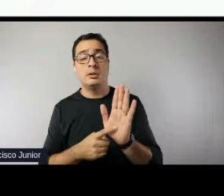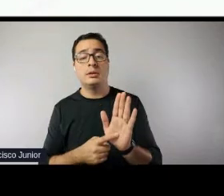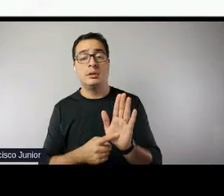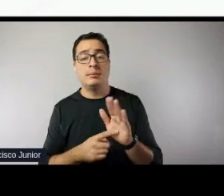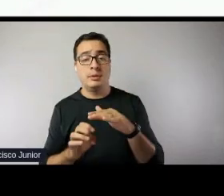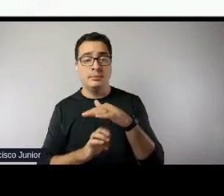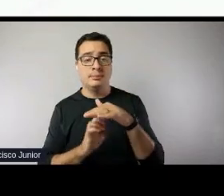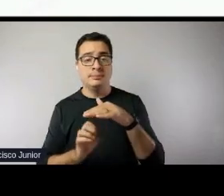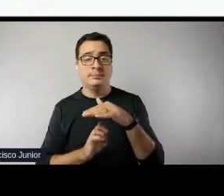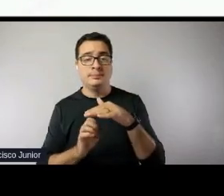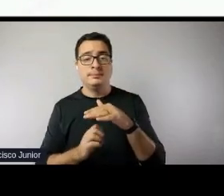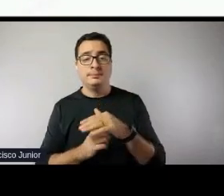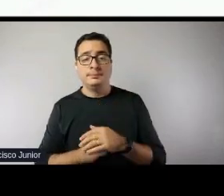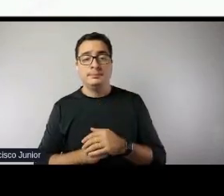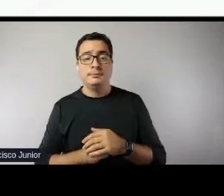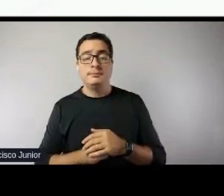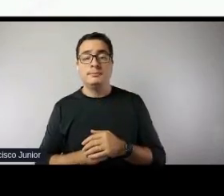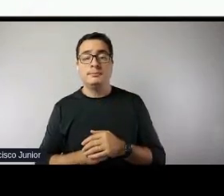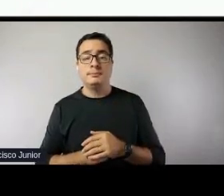empresa